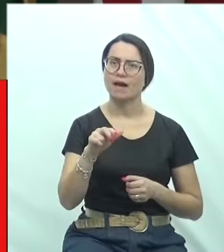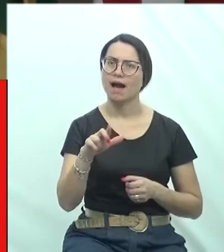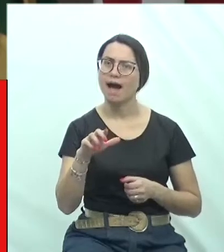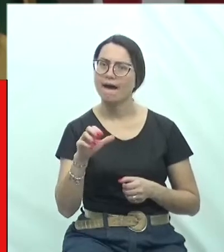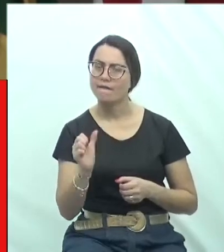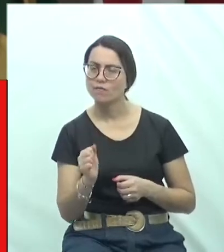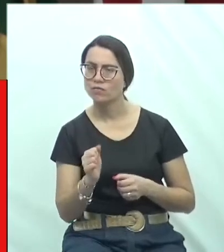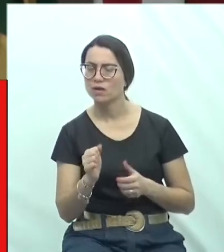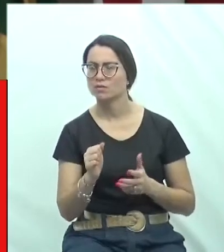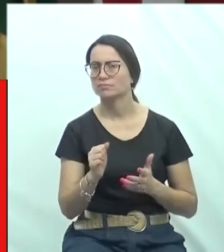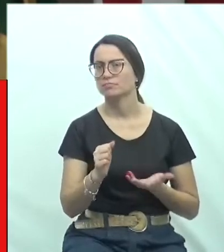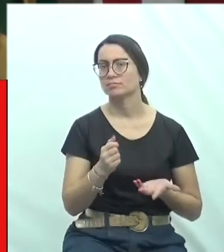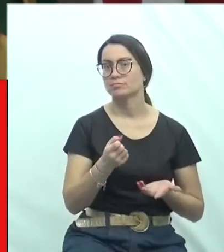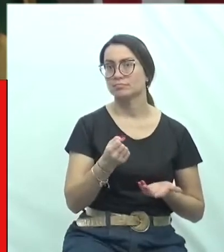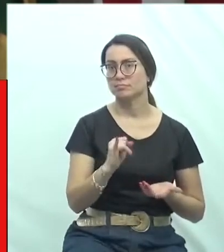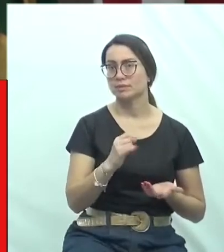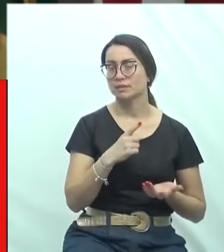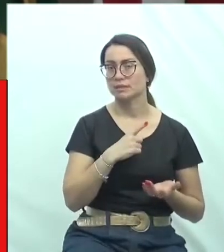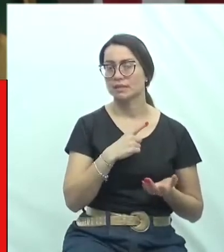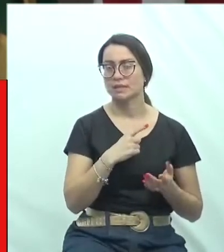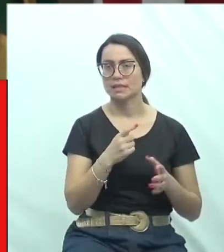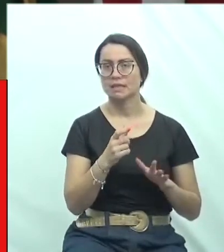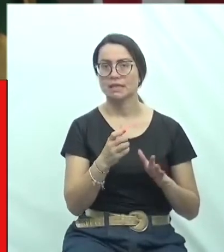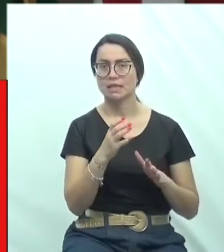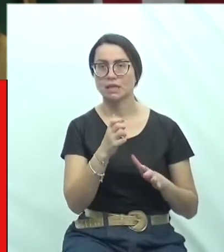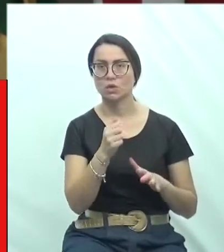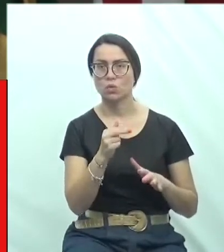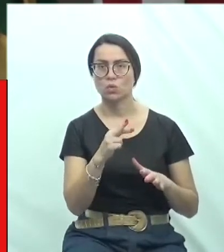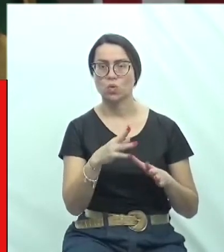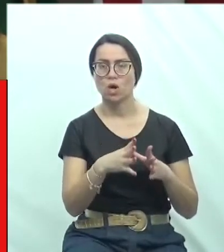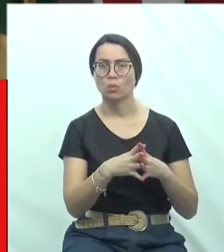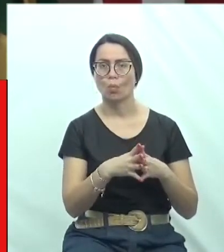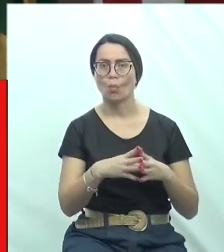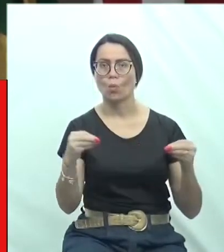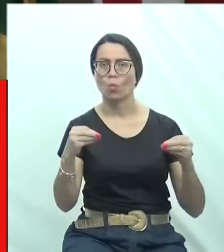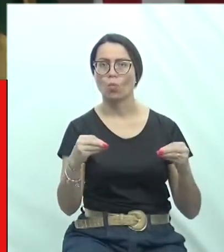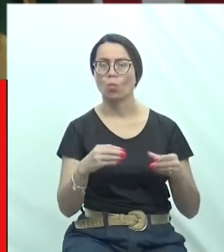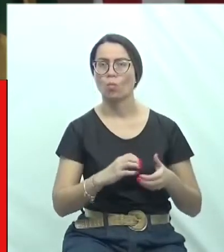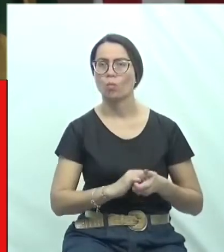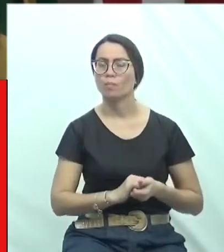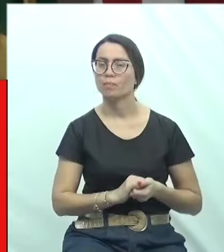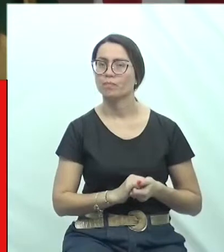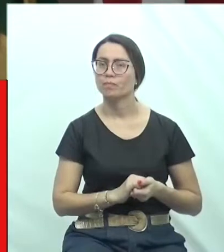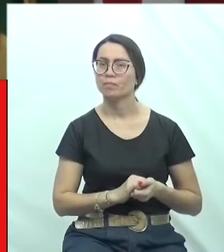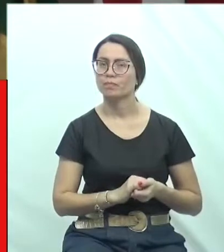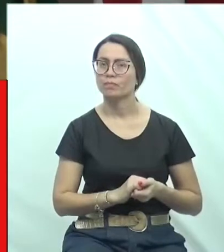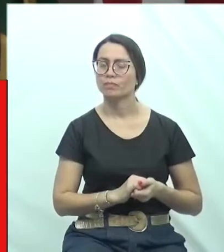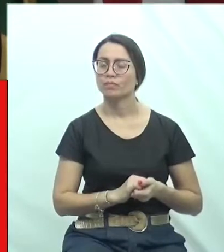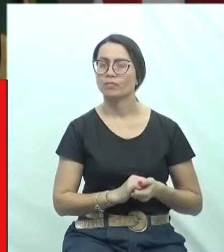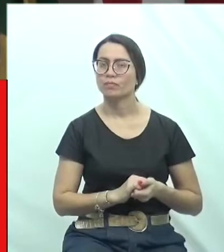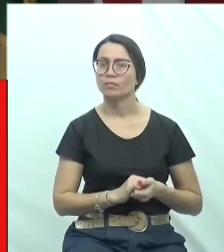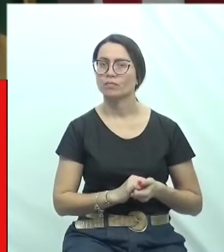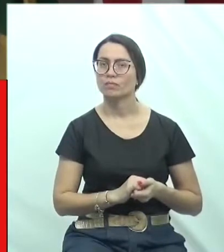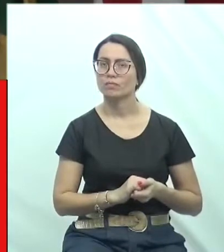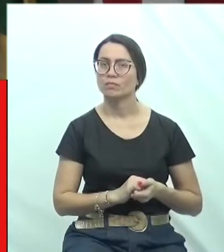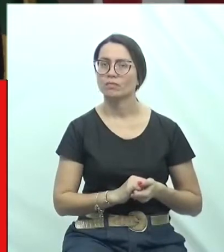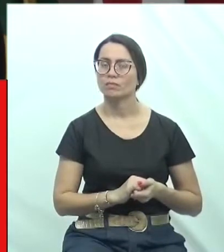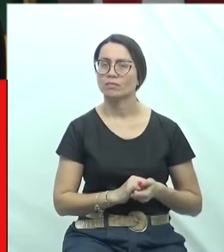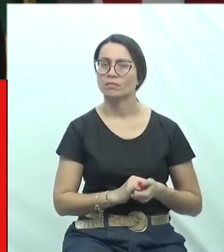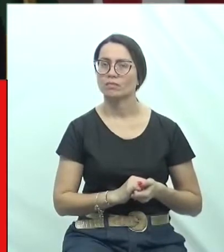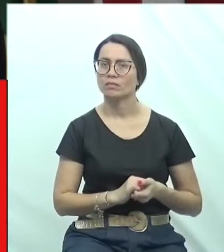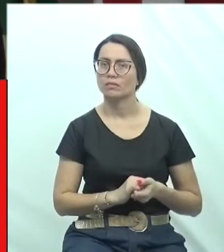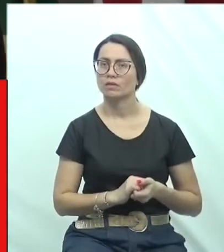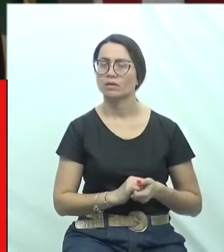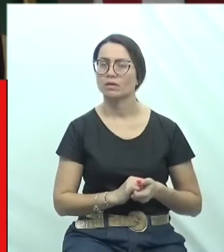Que consegue suprimir o ar existente, protegido das contaminações, etc, etc. Isso quer